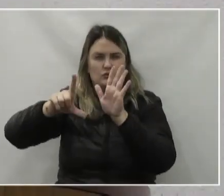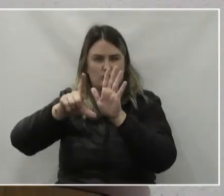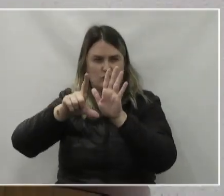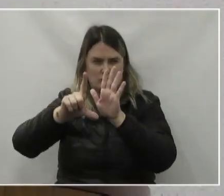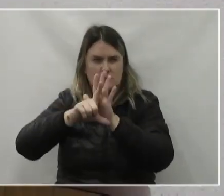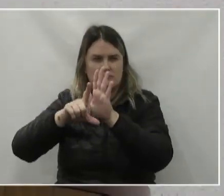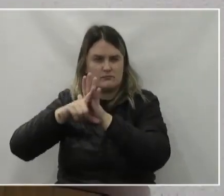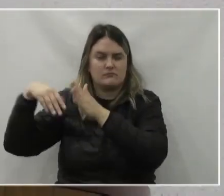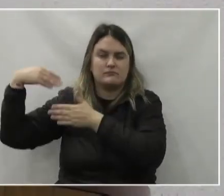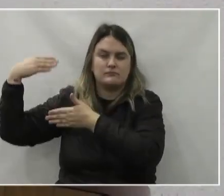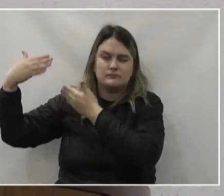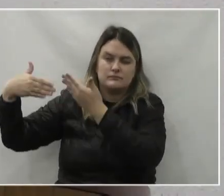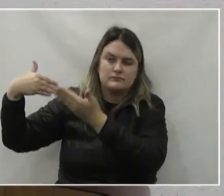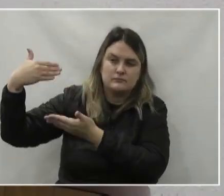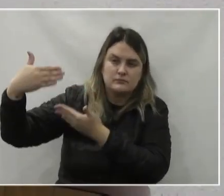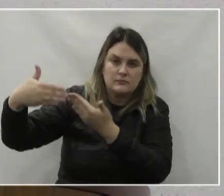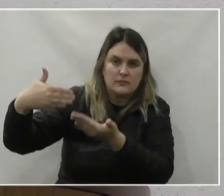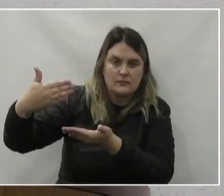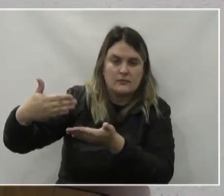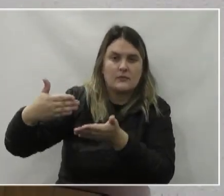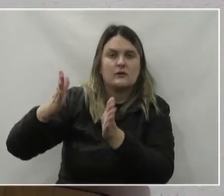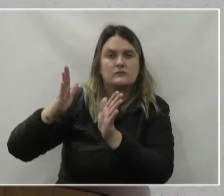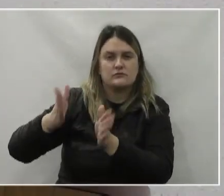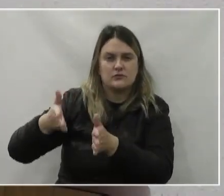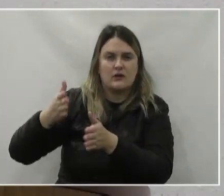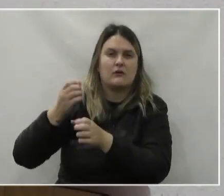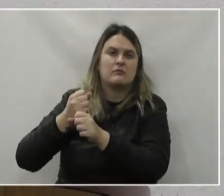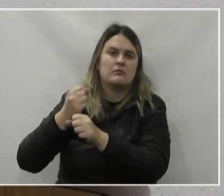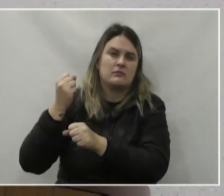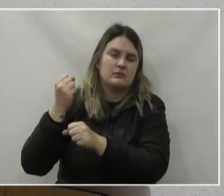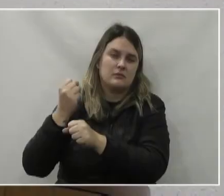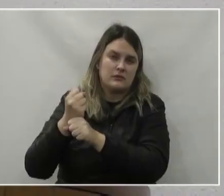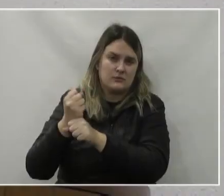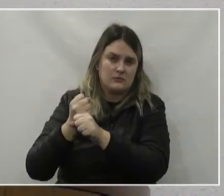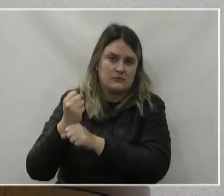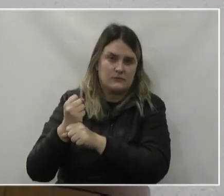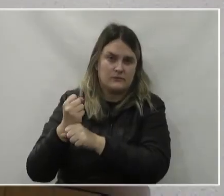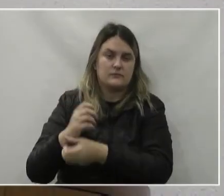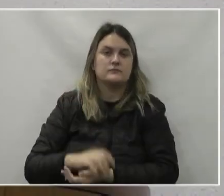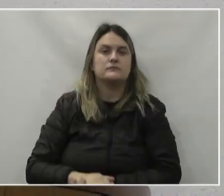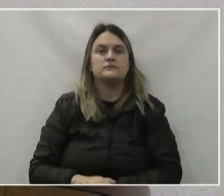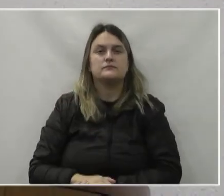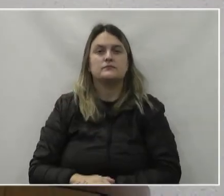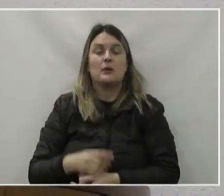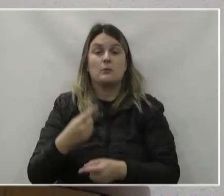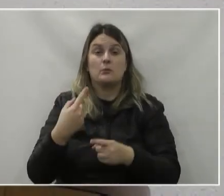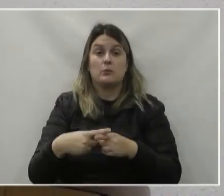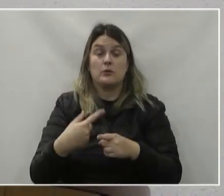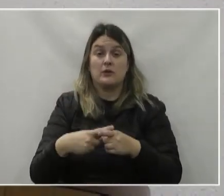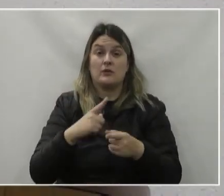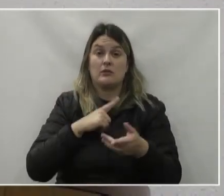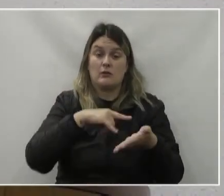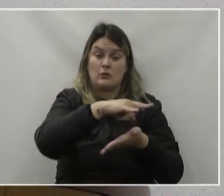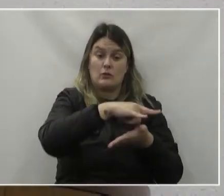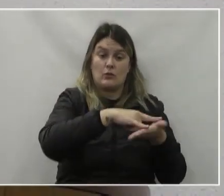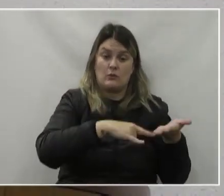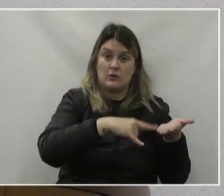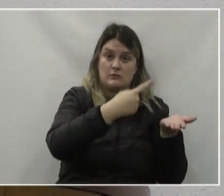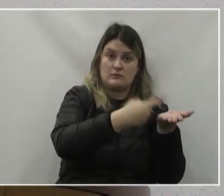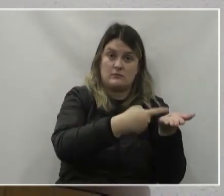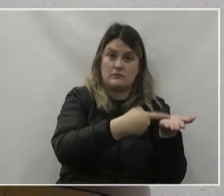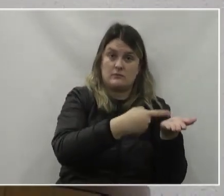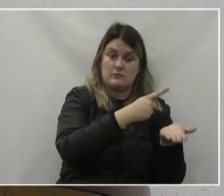Essa discussão jurídica que vem sendo travada, oriunda dessa parceria público-privada,